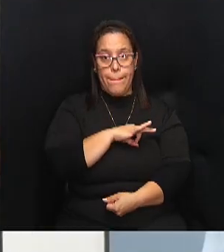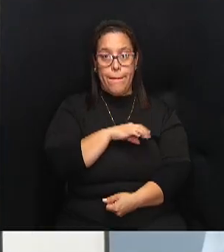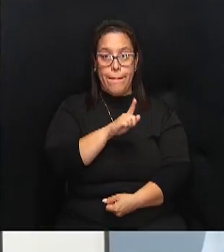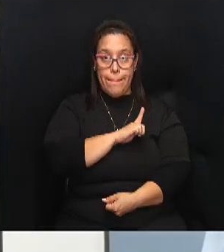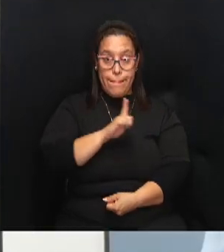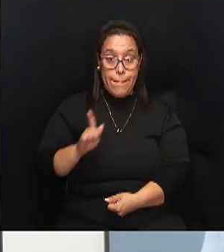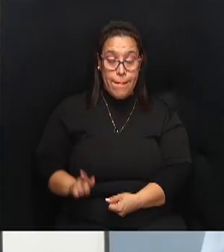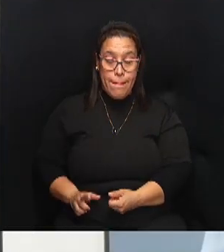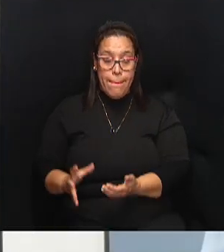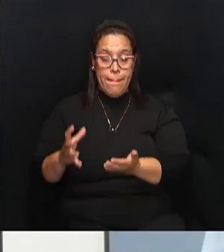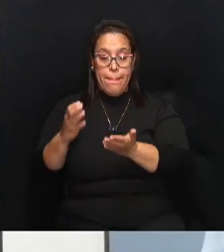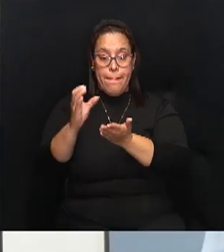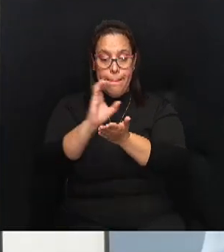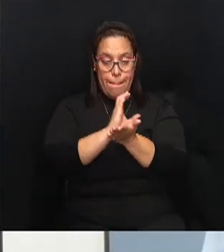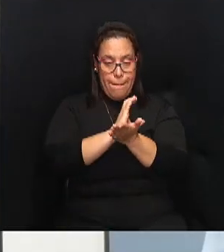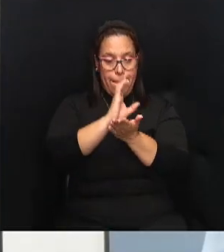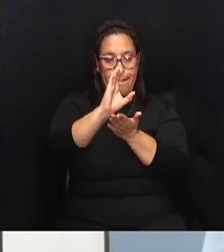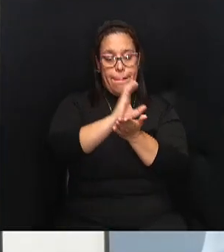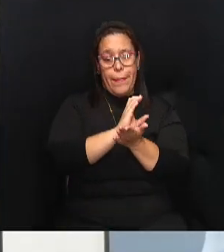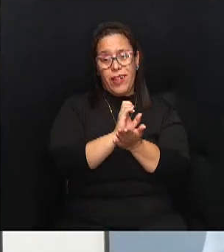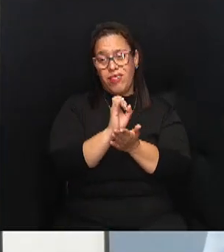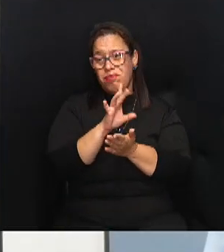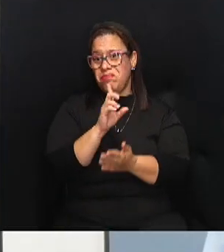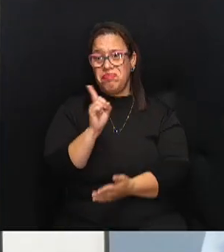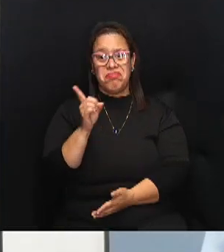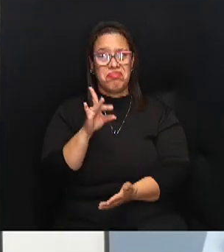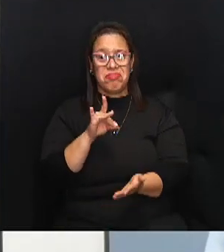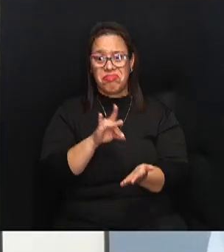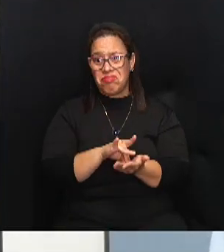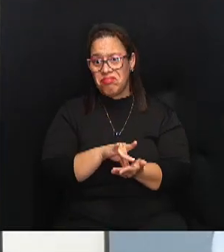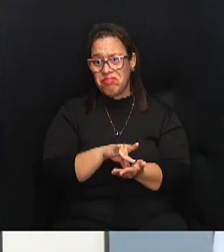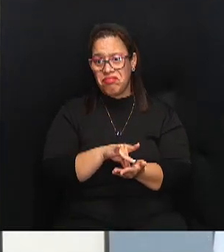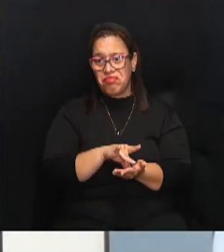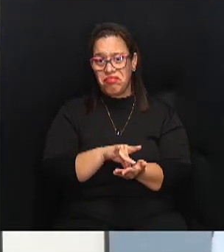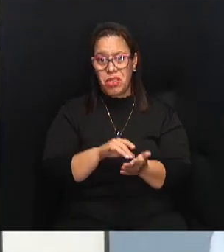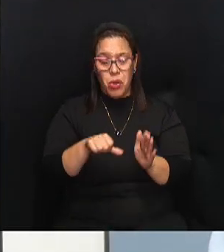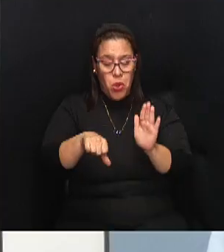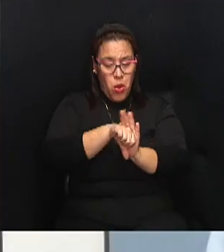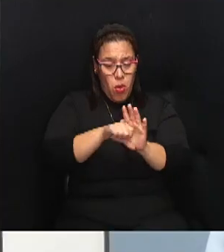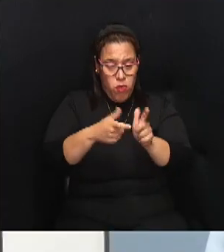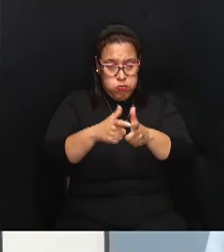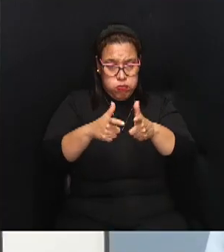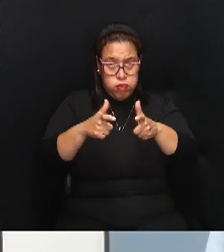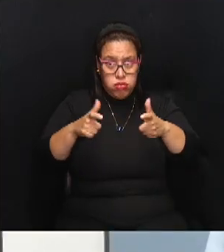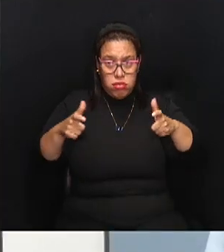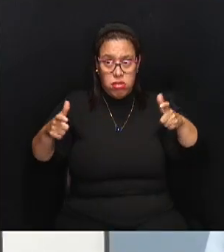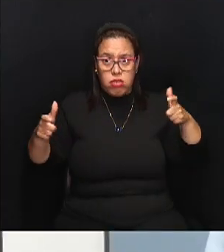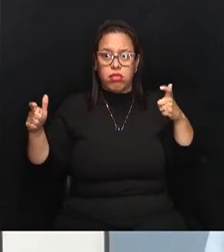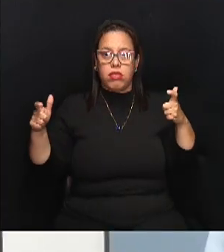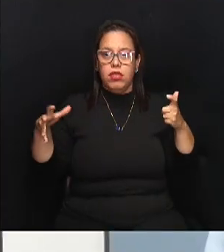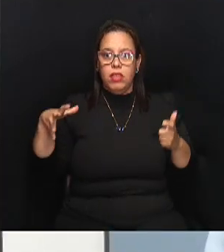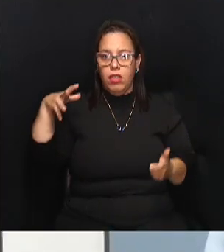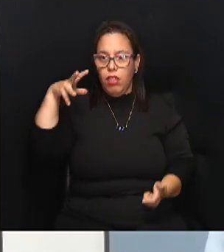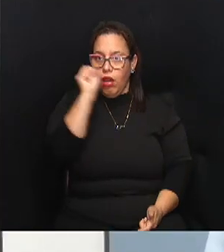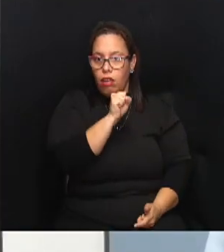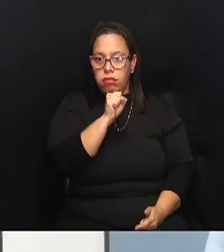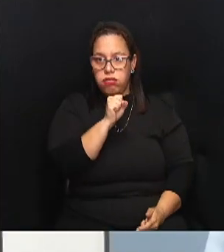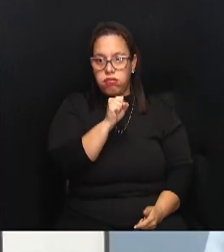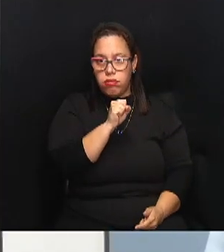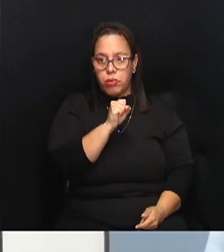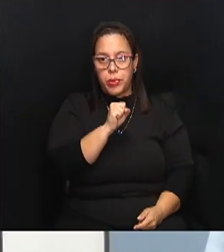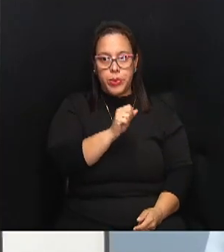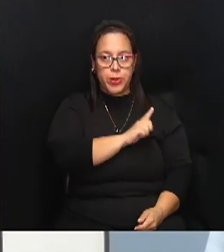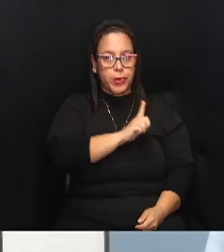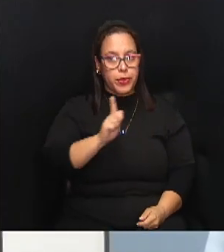governo mandando mais. Só que essa não é a realidade, né? O crime aumenta muito rápido, a capacidade do